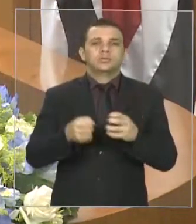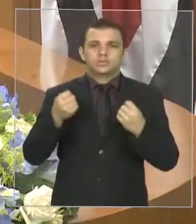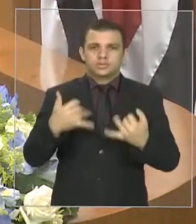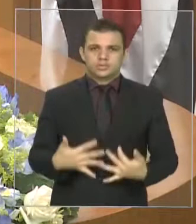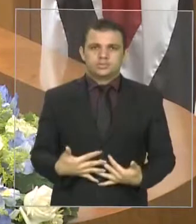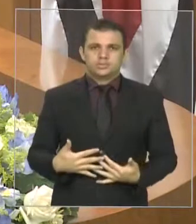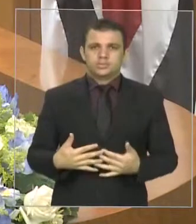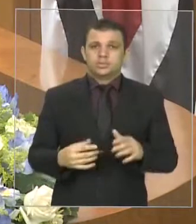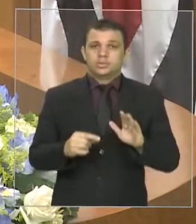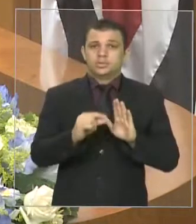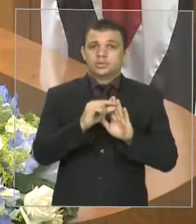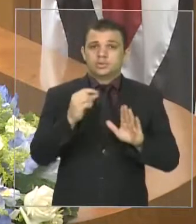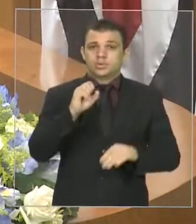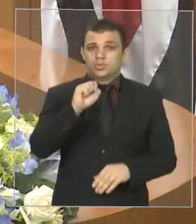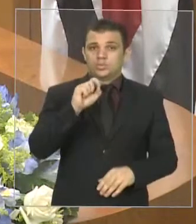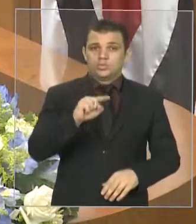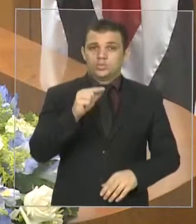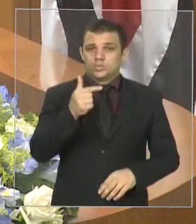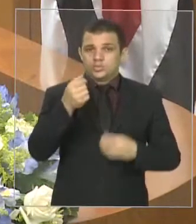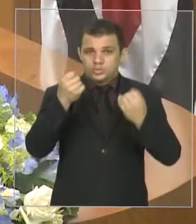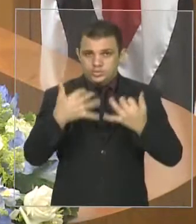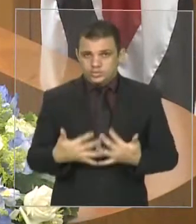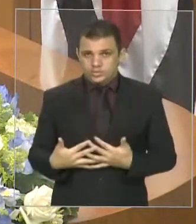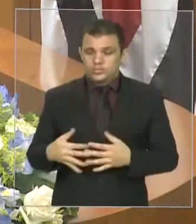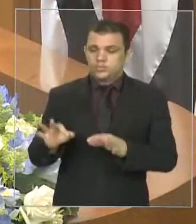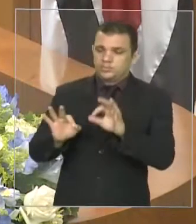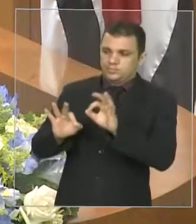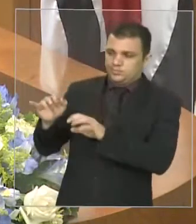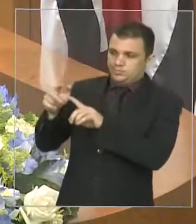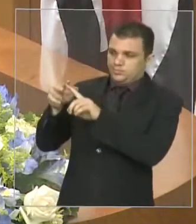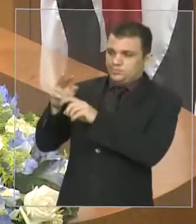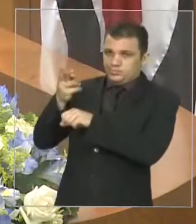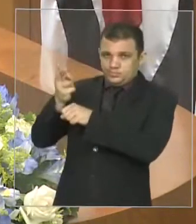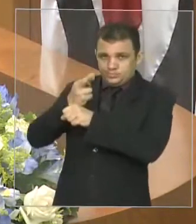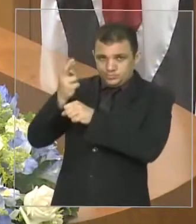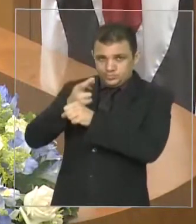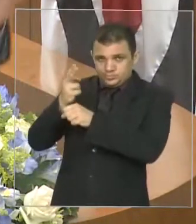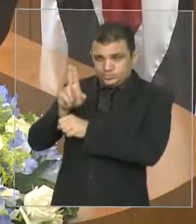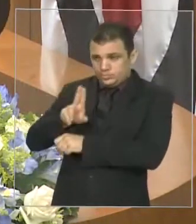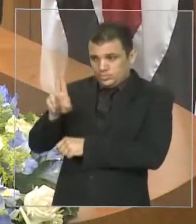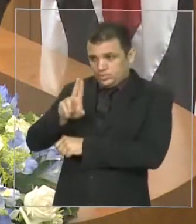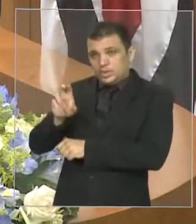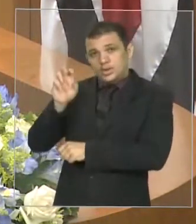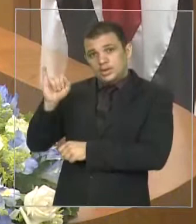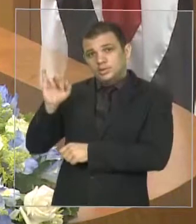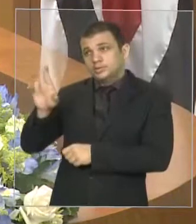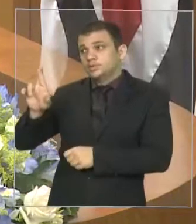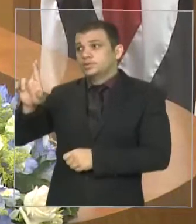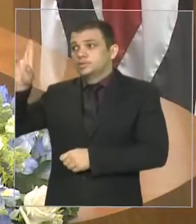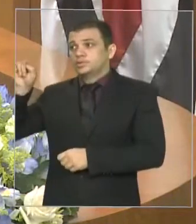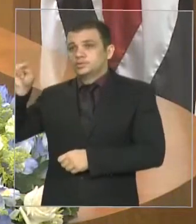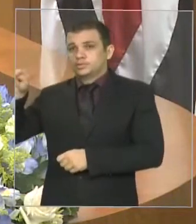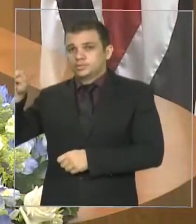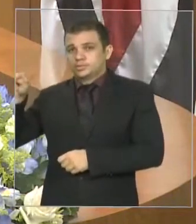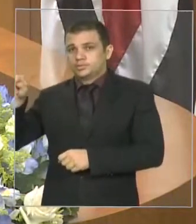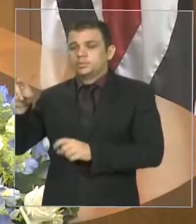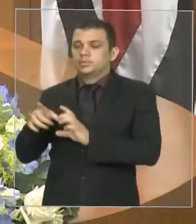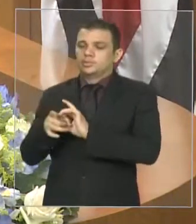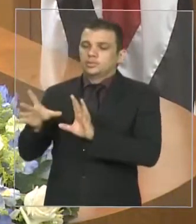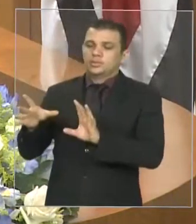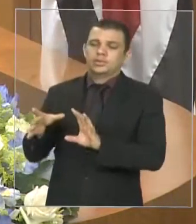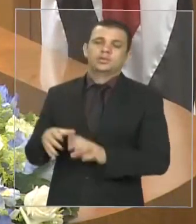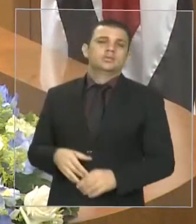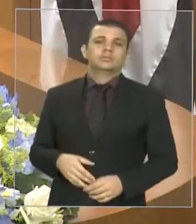item 8.2, as benfeitorias úteis, desde que autorizadas, vou repetir, não